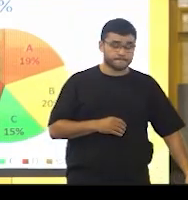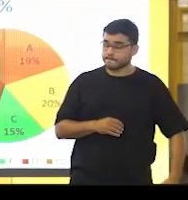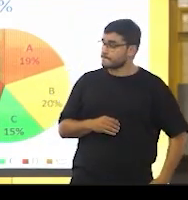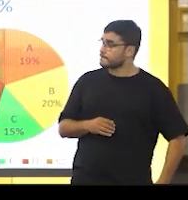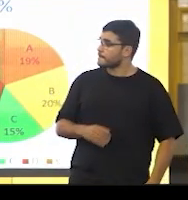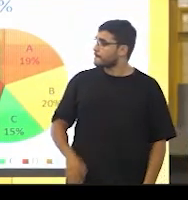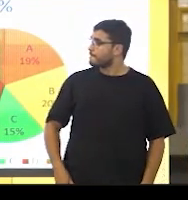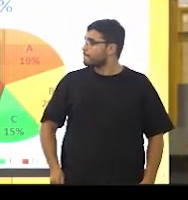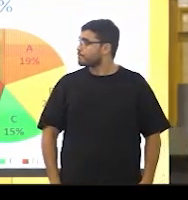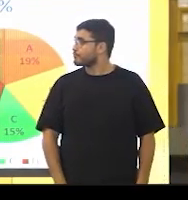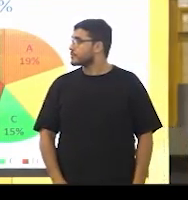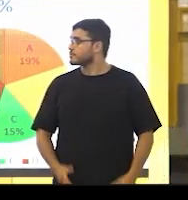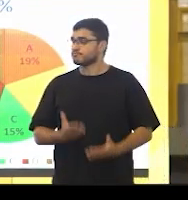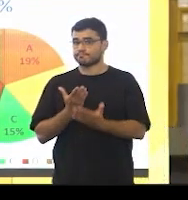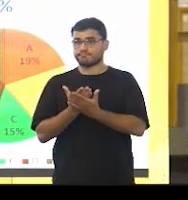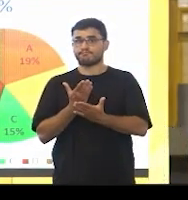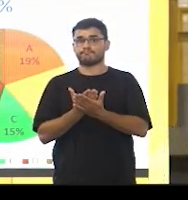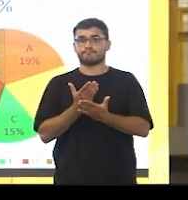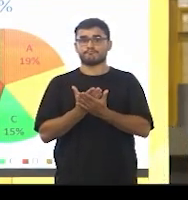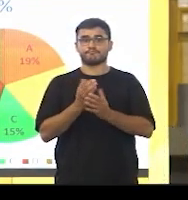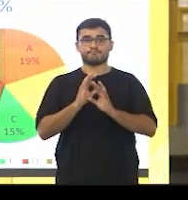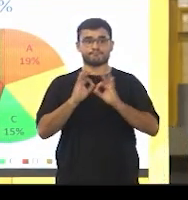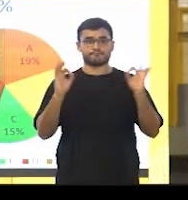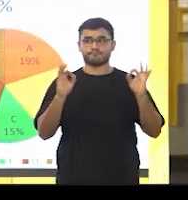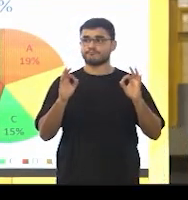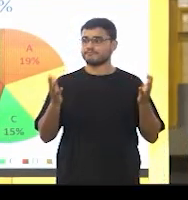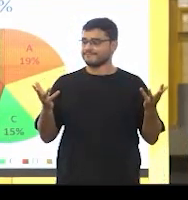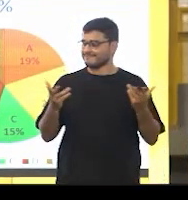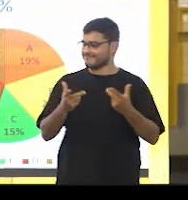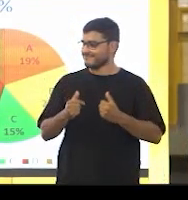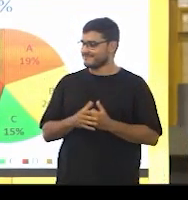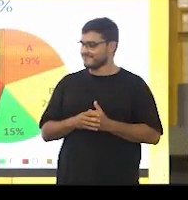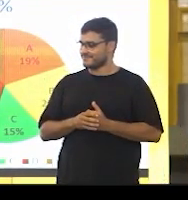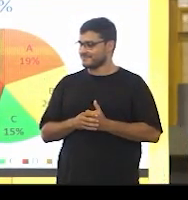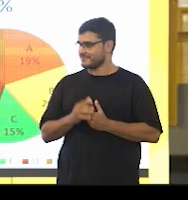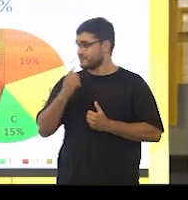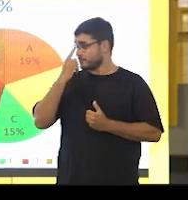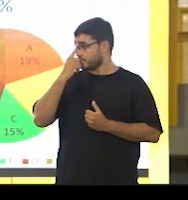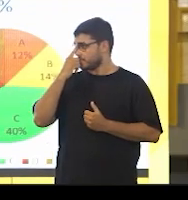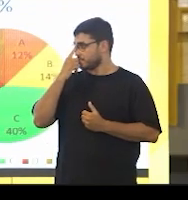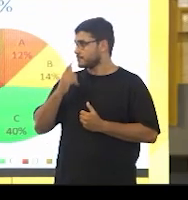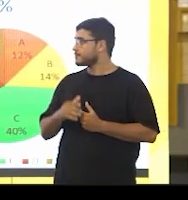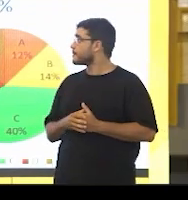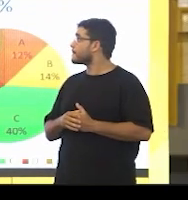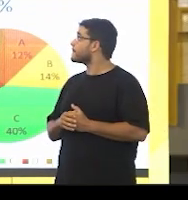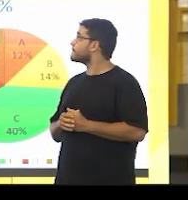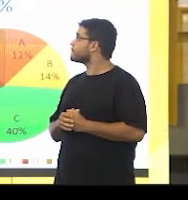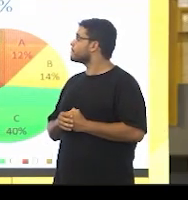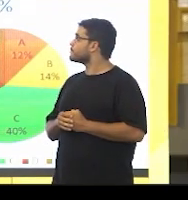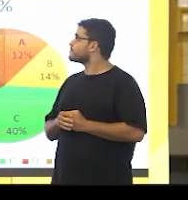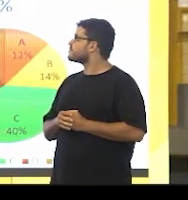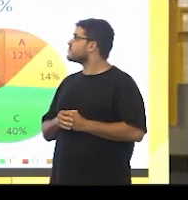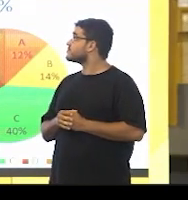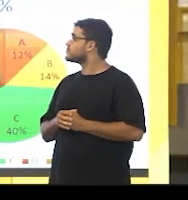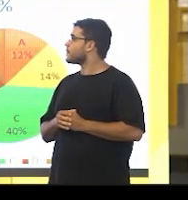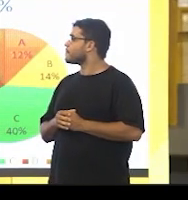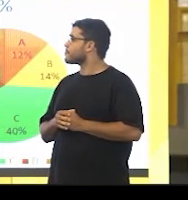nós. Que aula, meu irmão, esse cara é fantástico. Vamos aqui, pessoal.